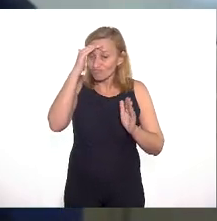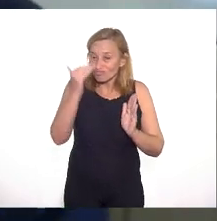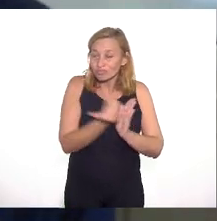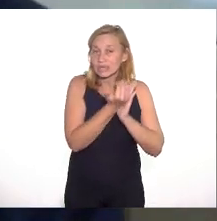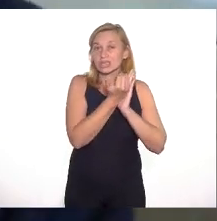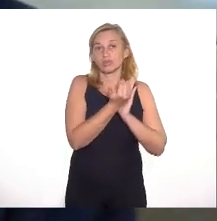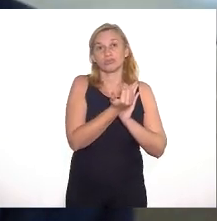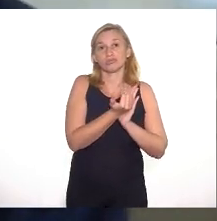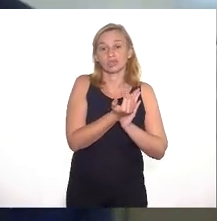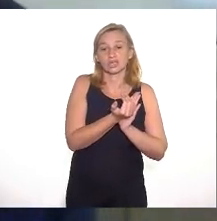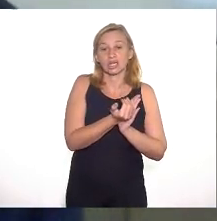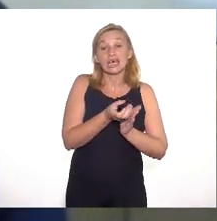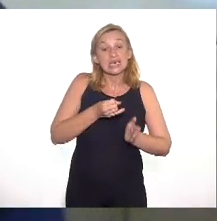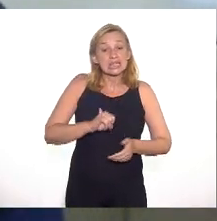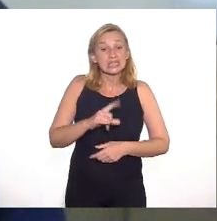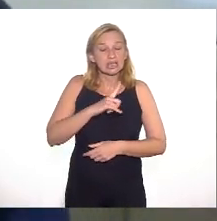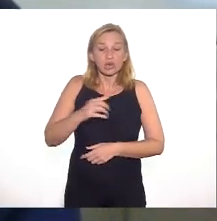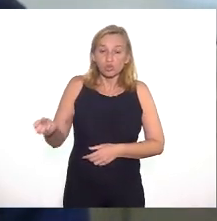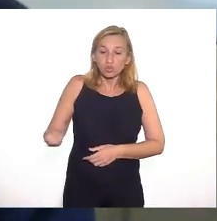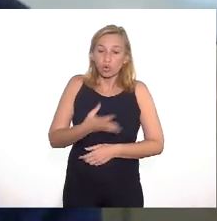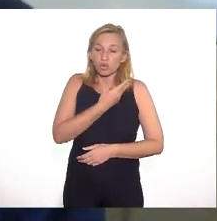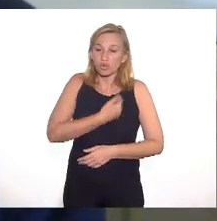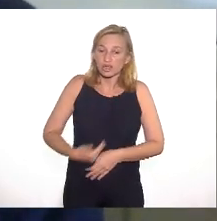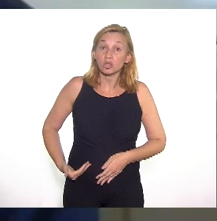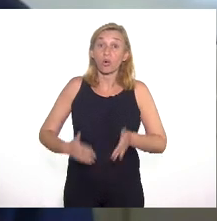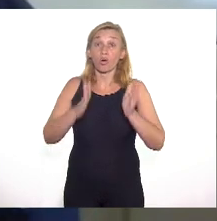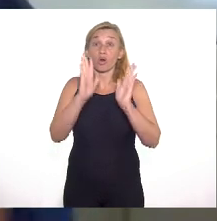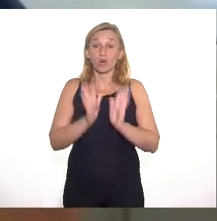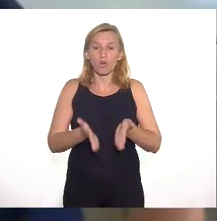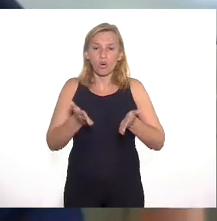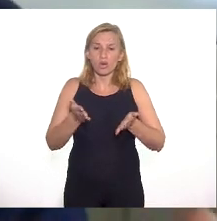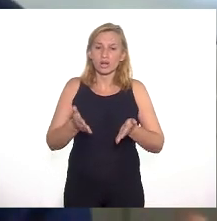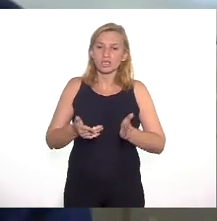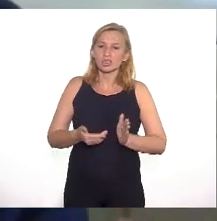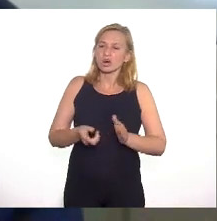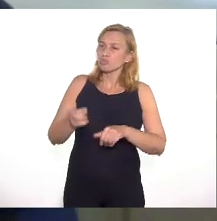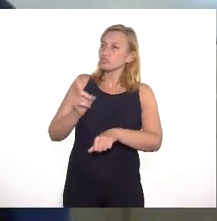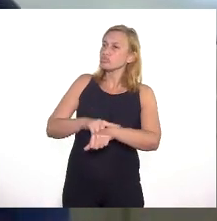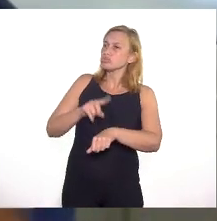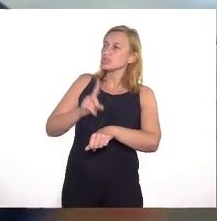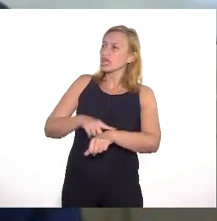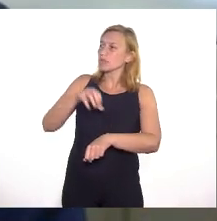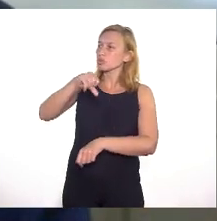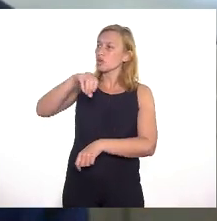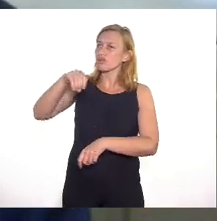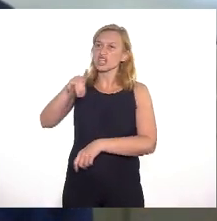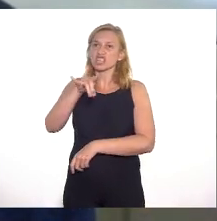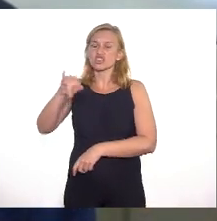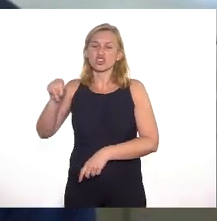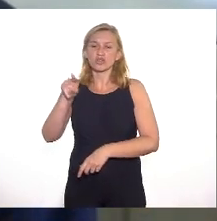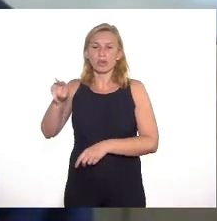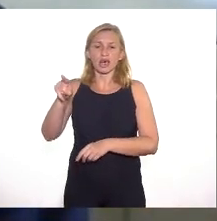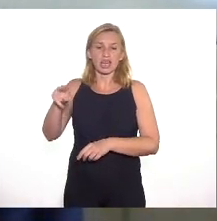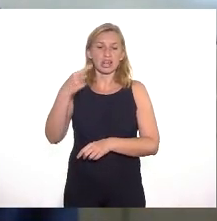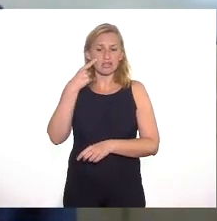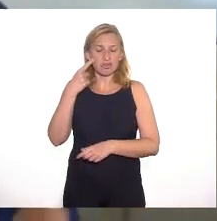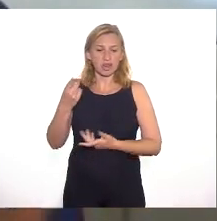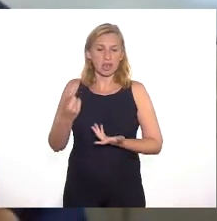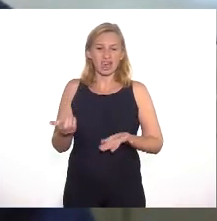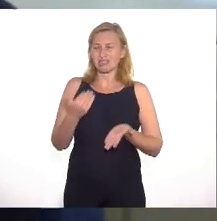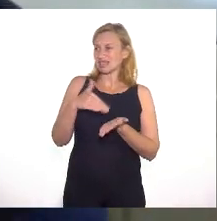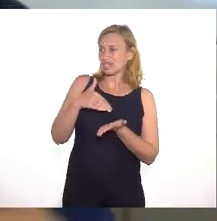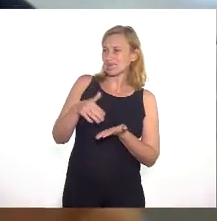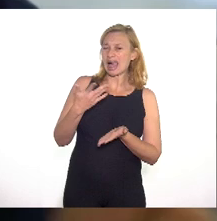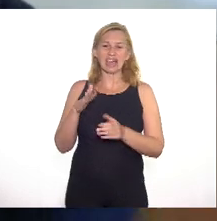Como temos, se tem agora um novo governador, estipula aí um prazo de 90 dias. A secretaria que